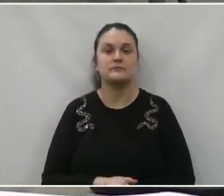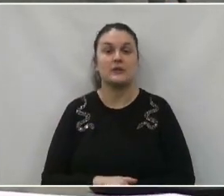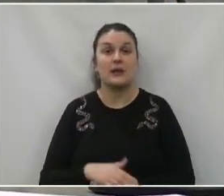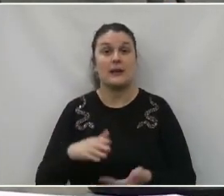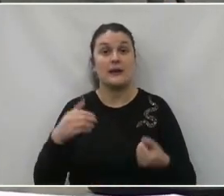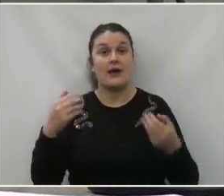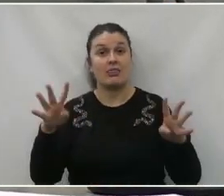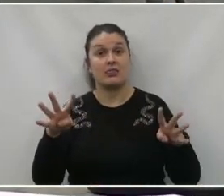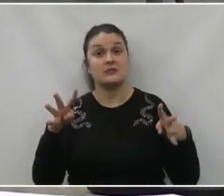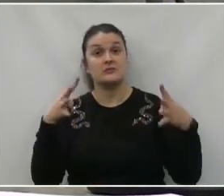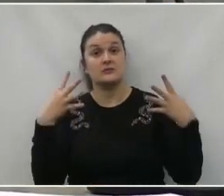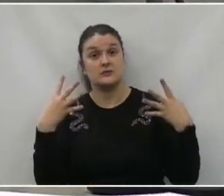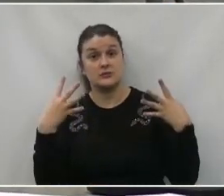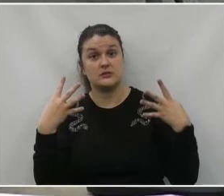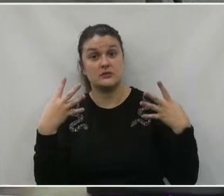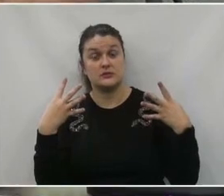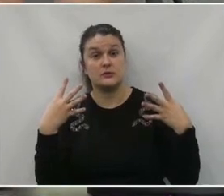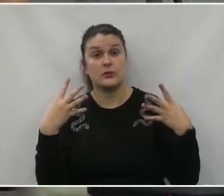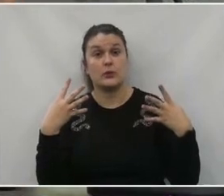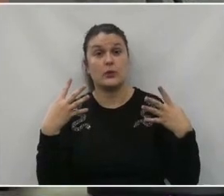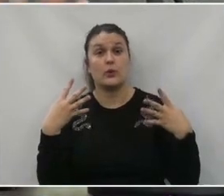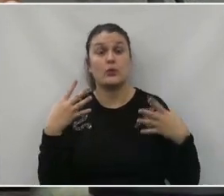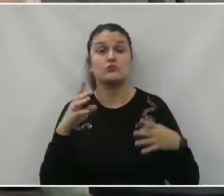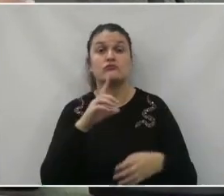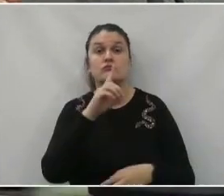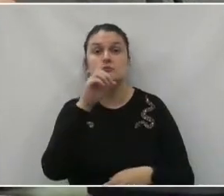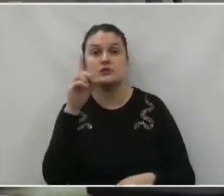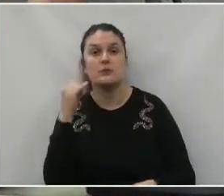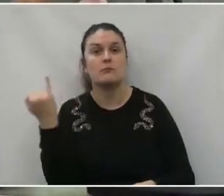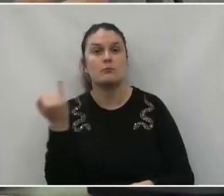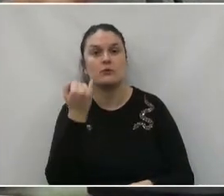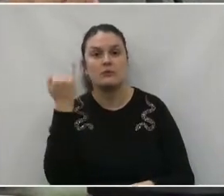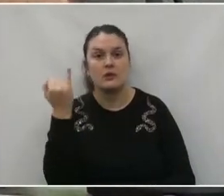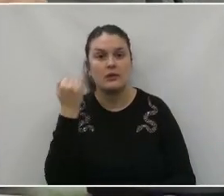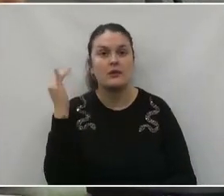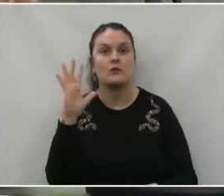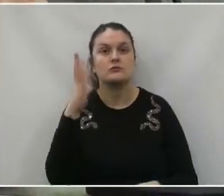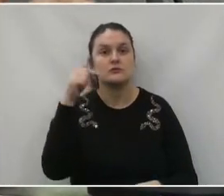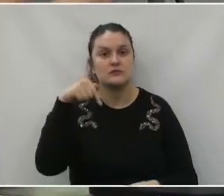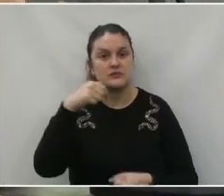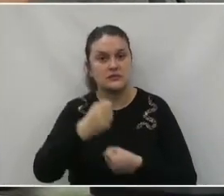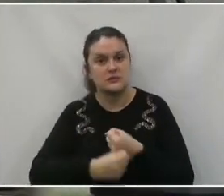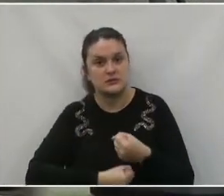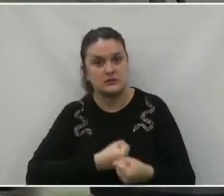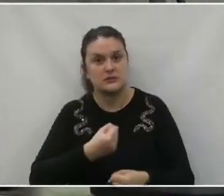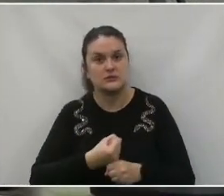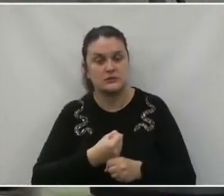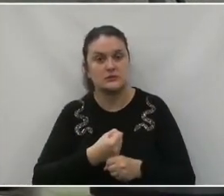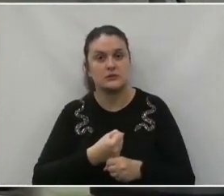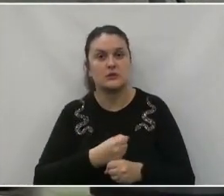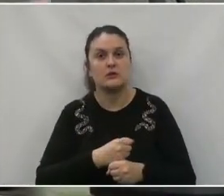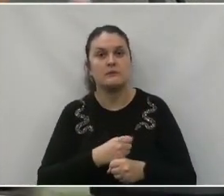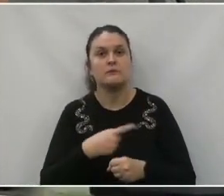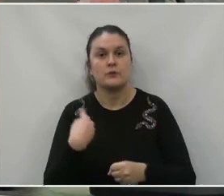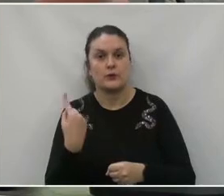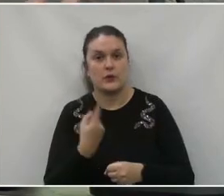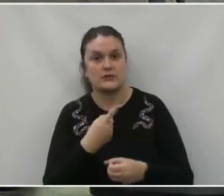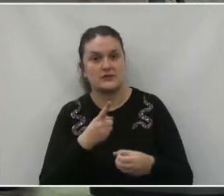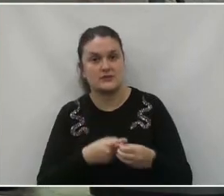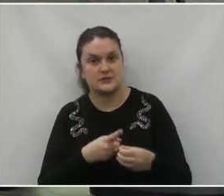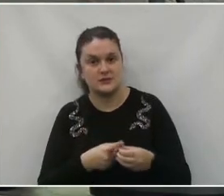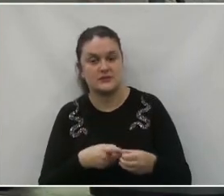chamar a atenção para uma data importante que está acontecendo este ano em nossa